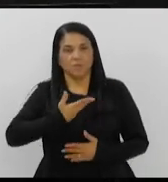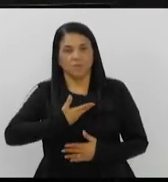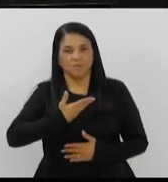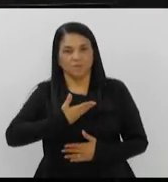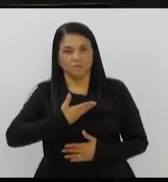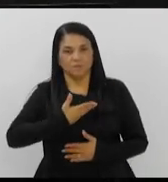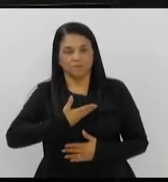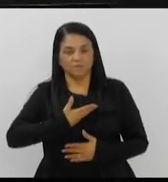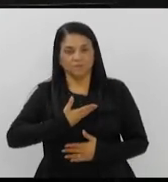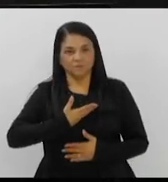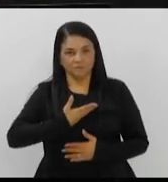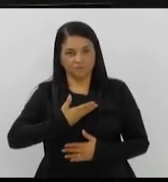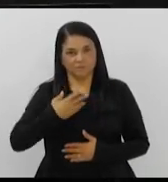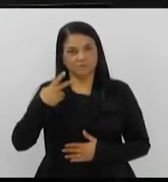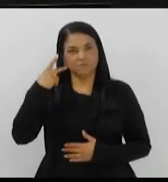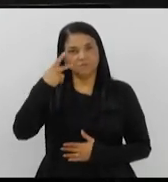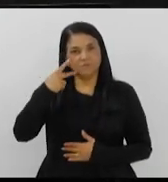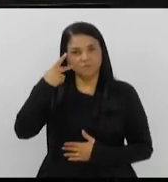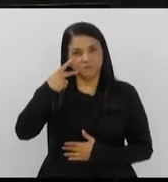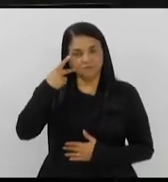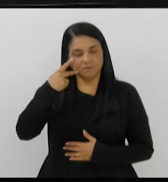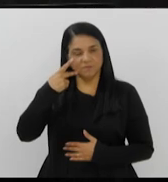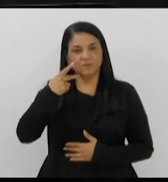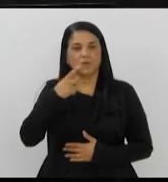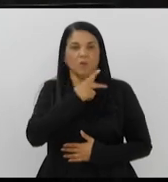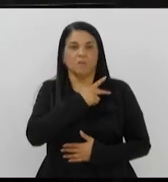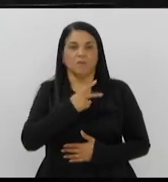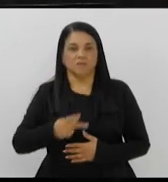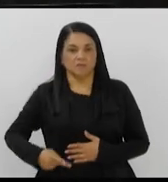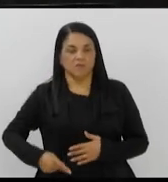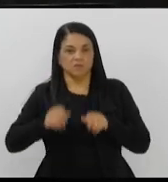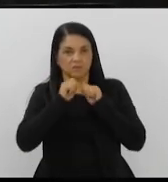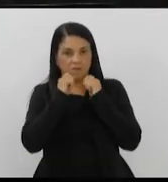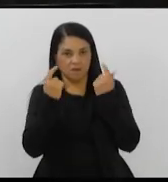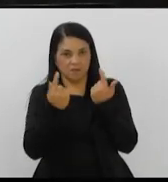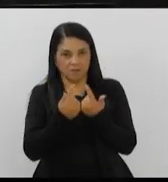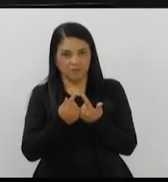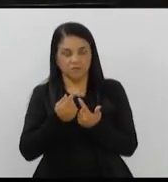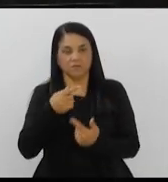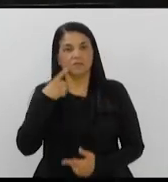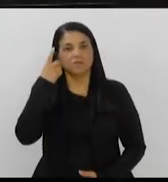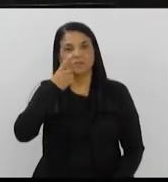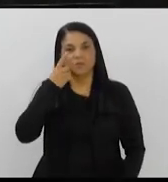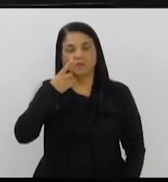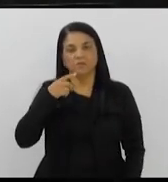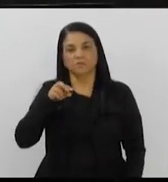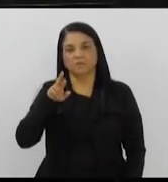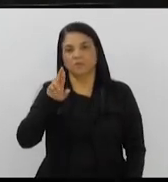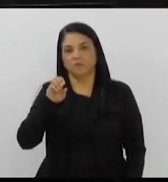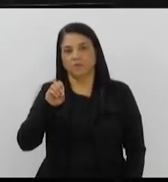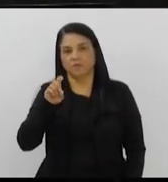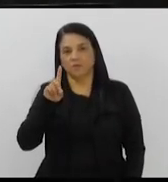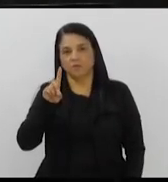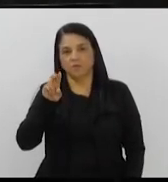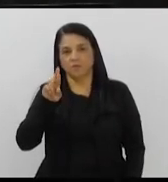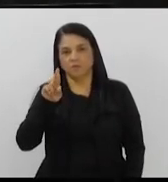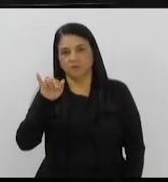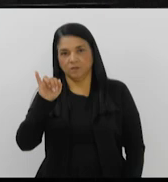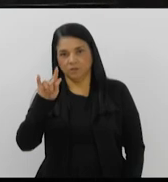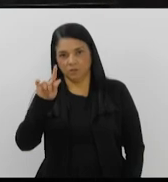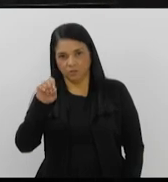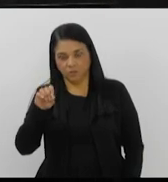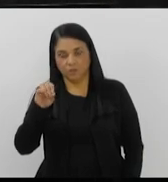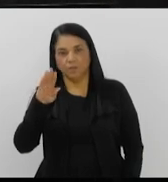de parlamento e presidente aqui desta casa, deputado Rodrigo Bacelar, por todo o